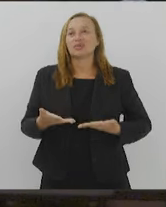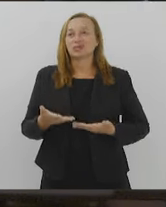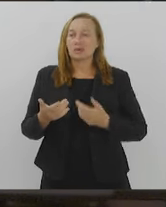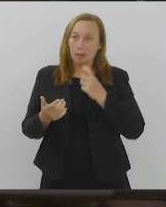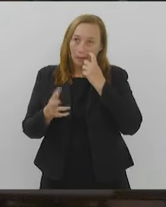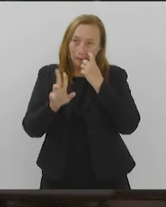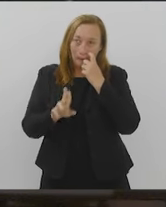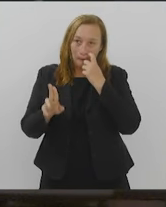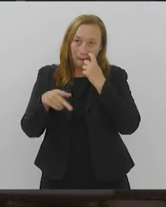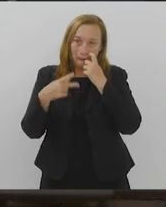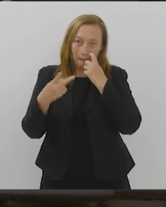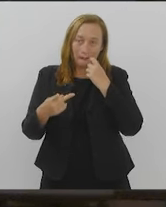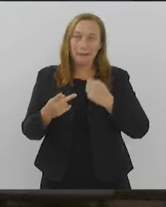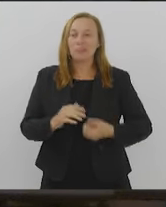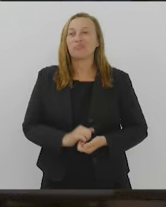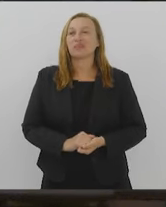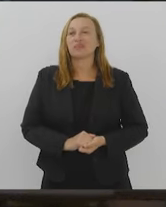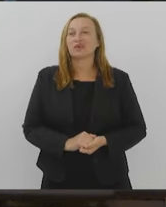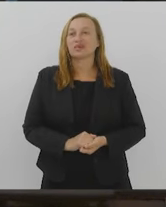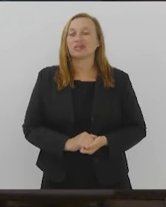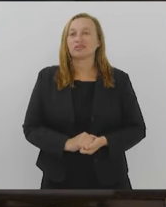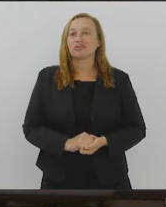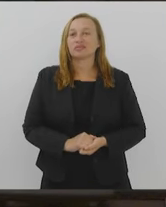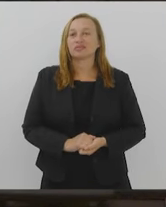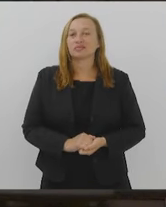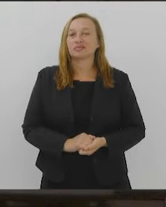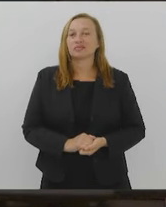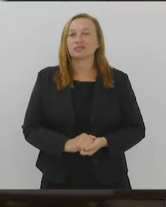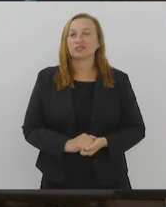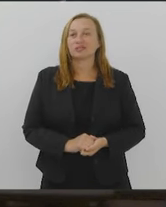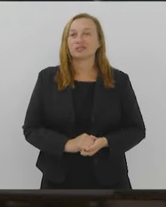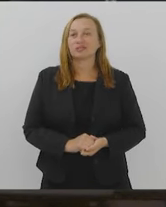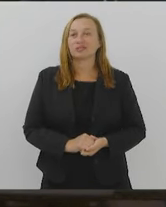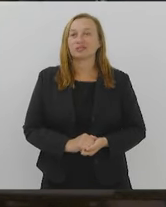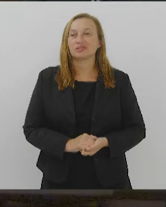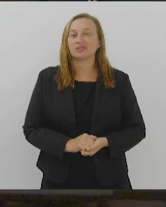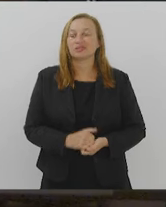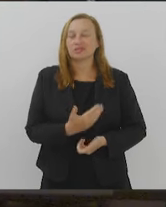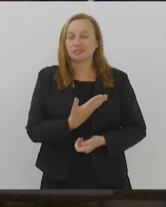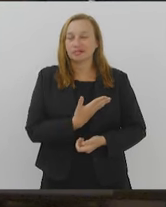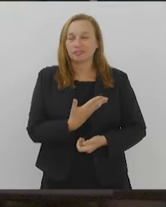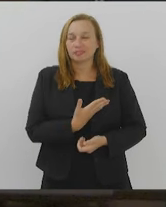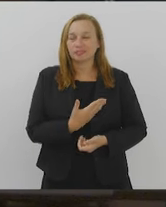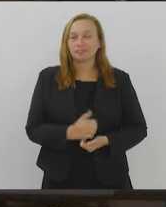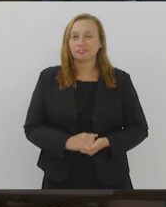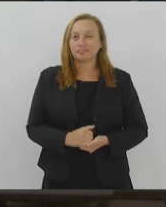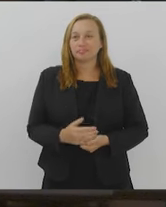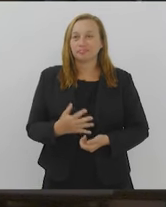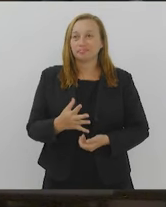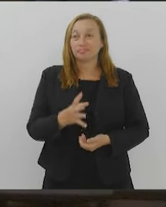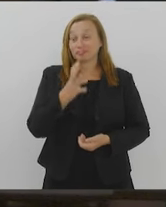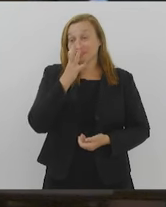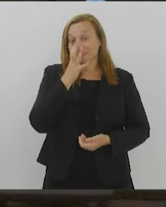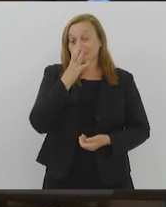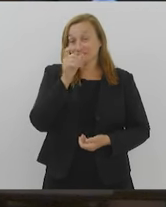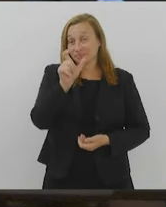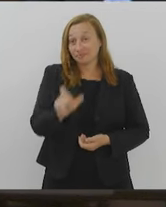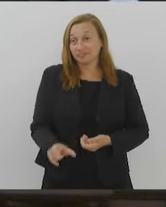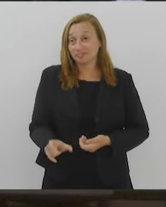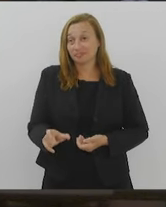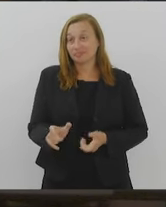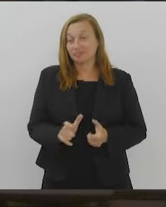uso da palavra o meu grande amigo, que eu tenho uma admiração muito grande, o